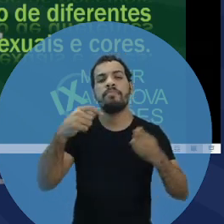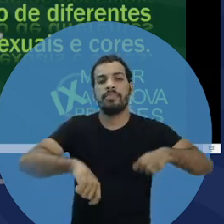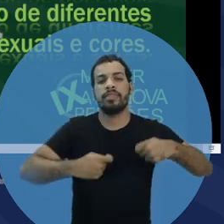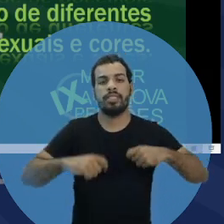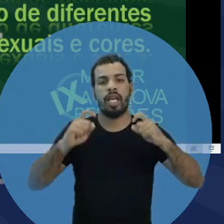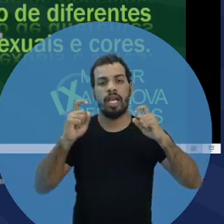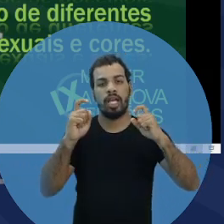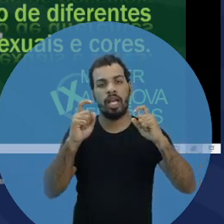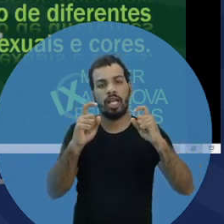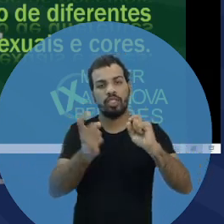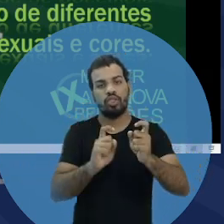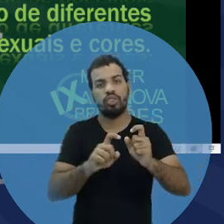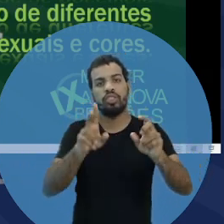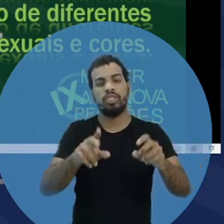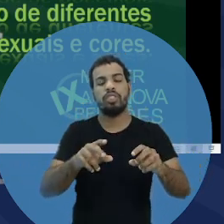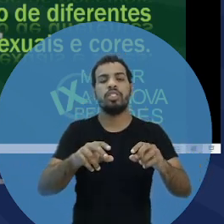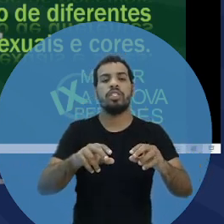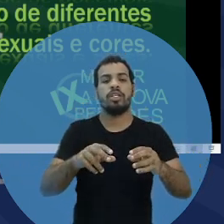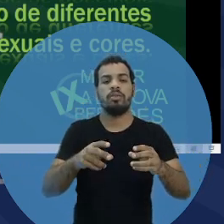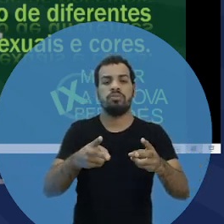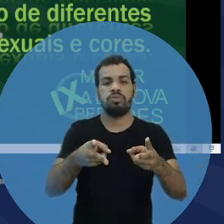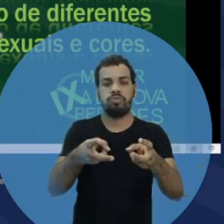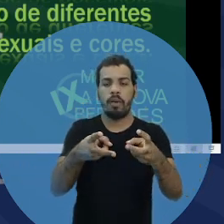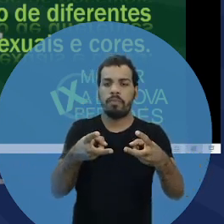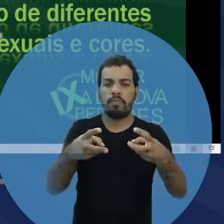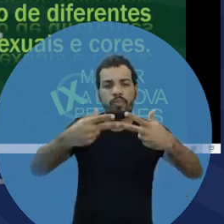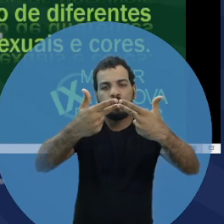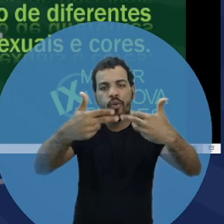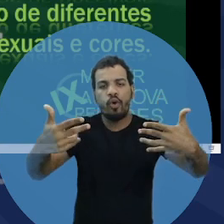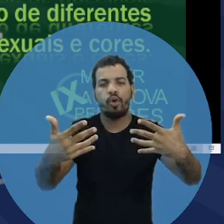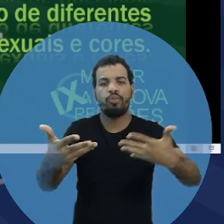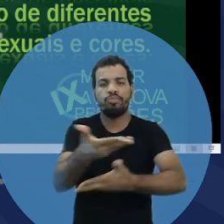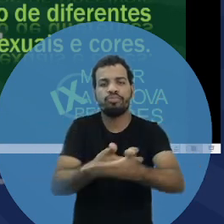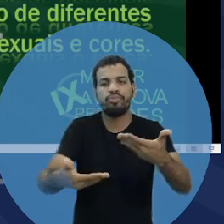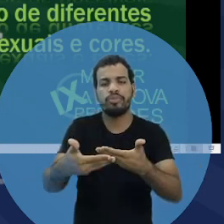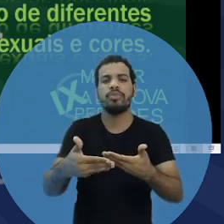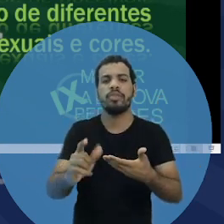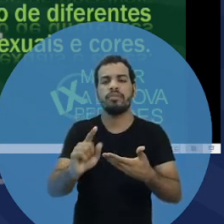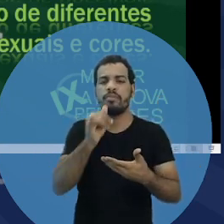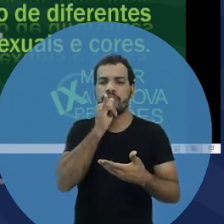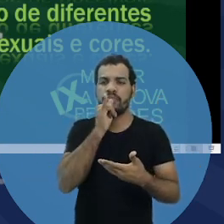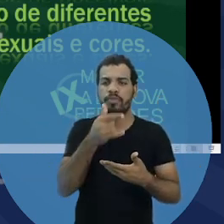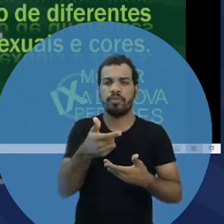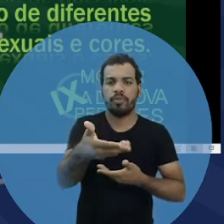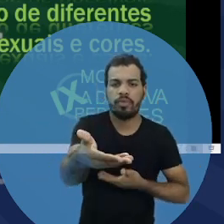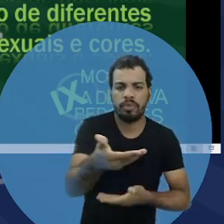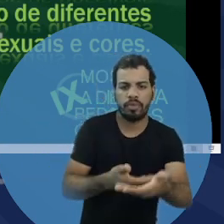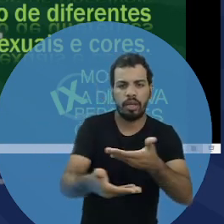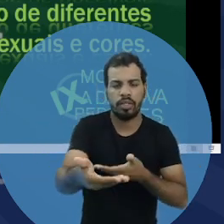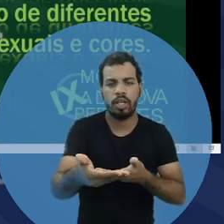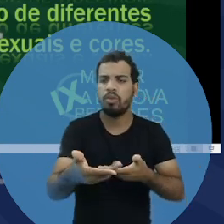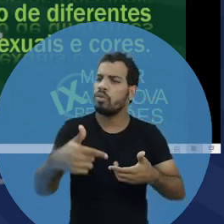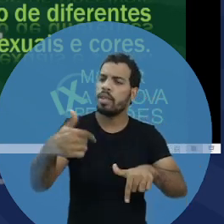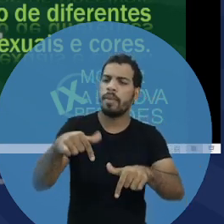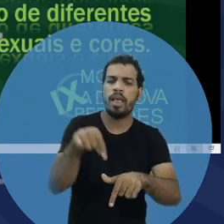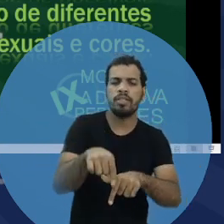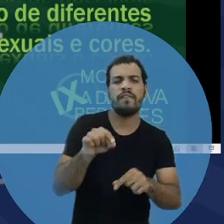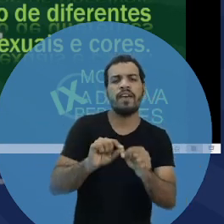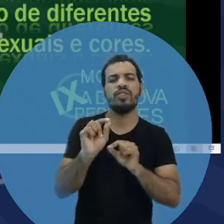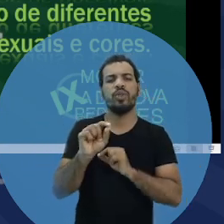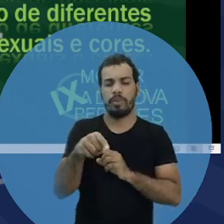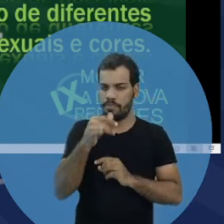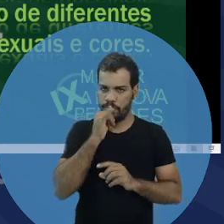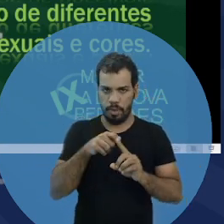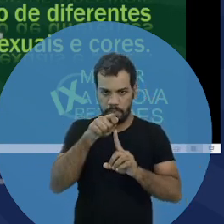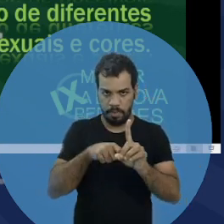as interseccionalidades, certo? O que é trabalhar interseccionalidades? No mês de julho, né,